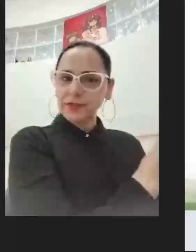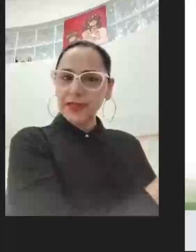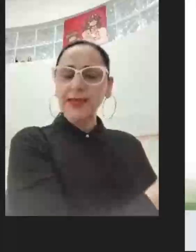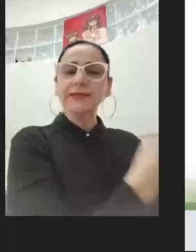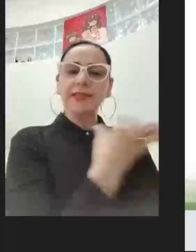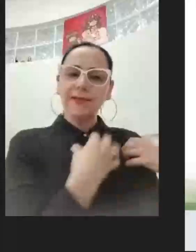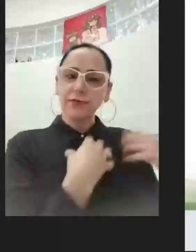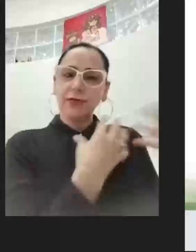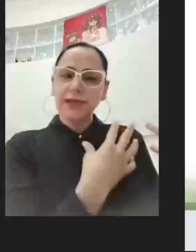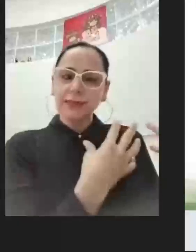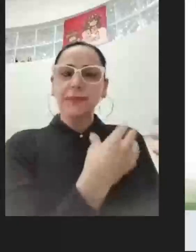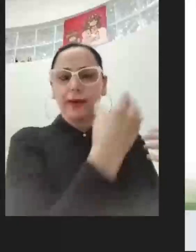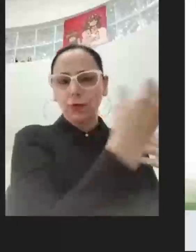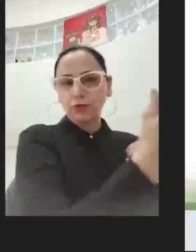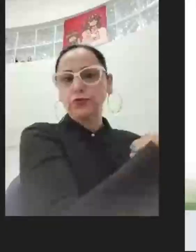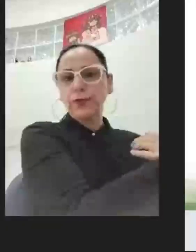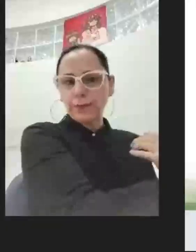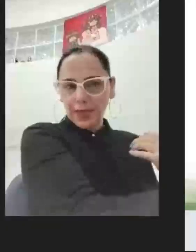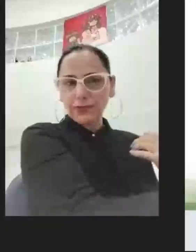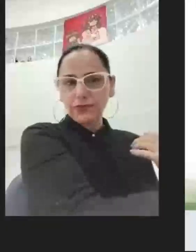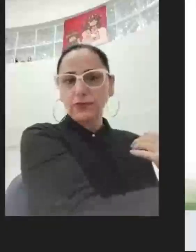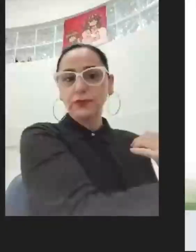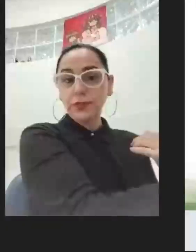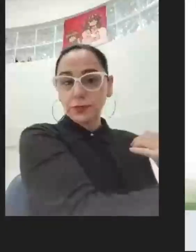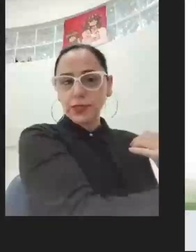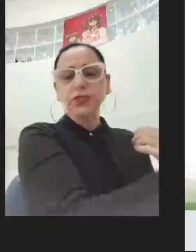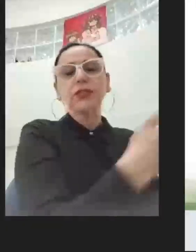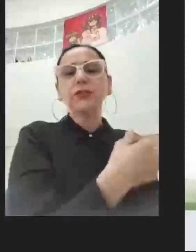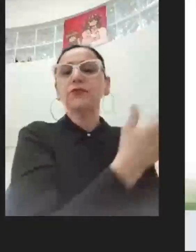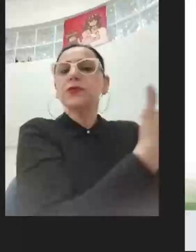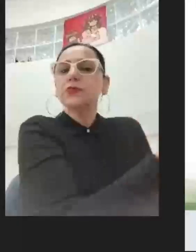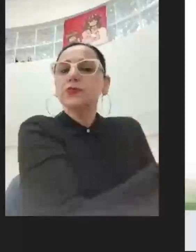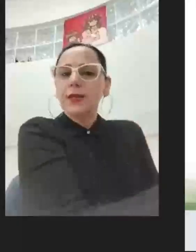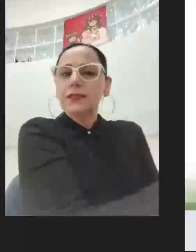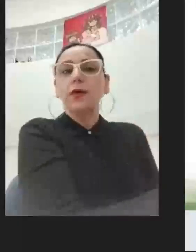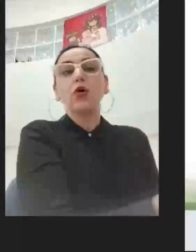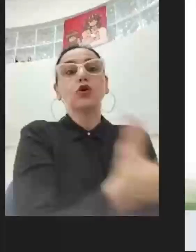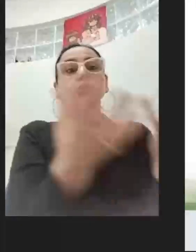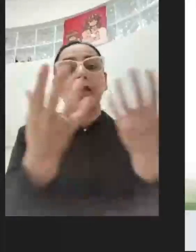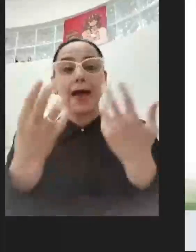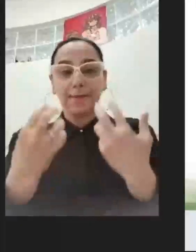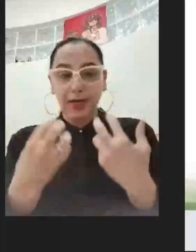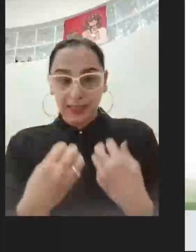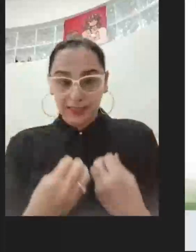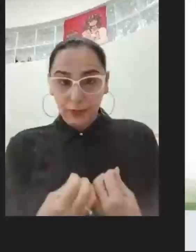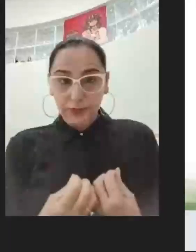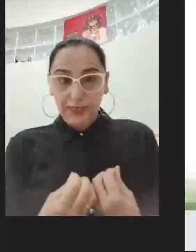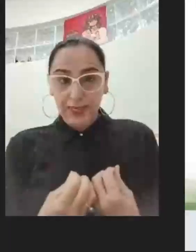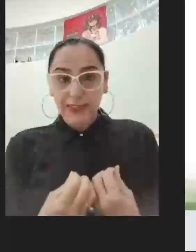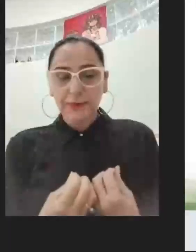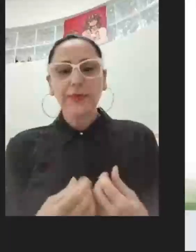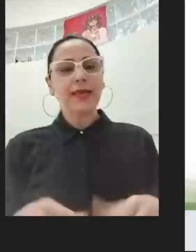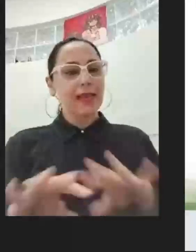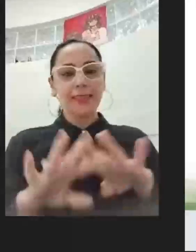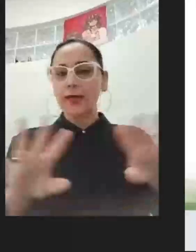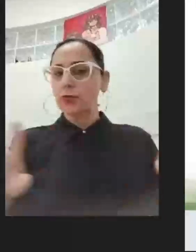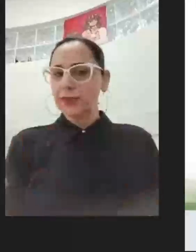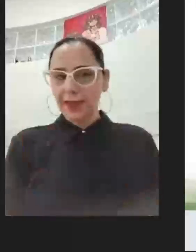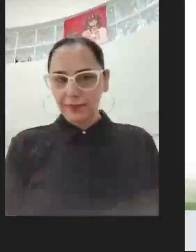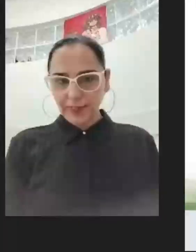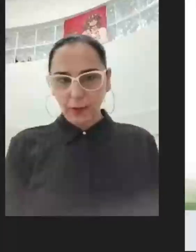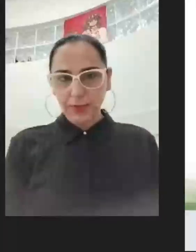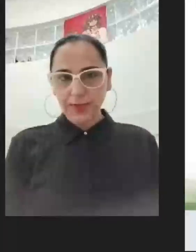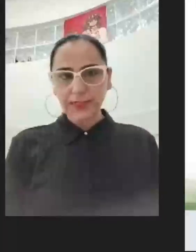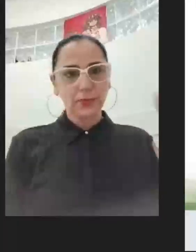leite. As amas de leite davam leite para outros bebês de outras mães e transmitiam doença. Hoje, a mãe tem que ter consciência que